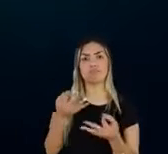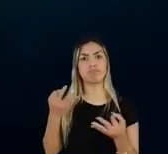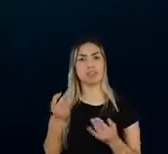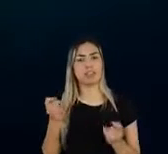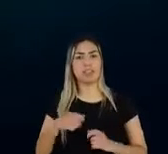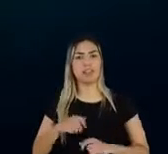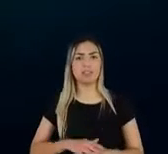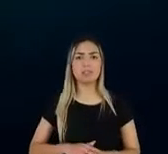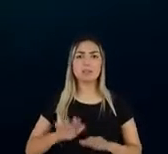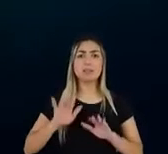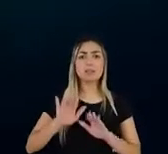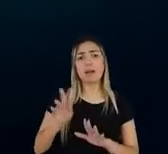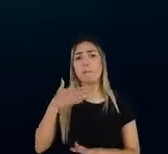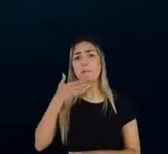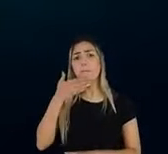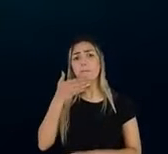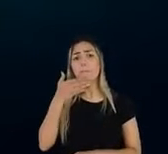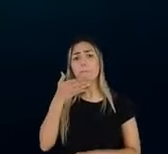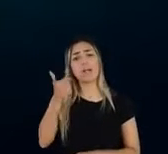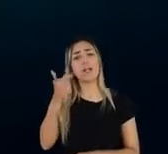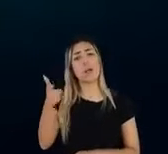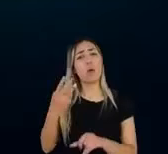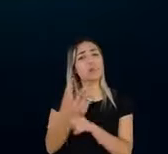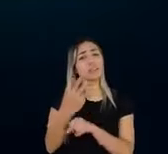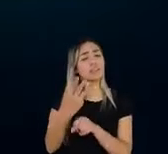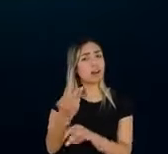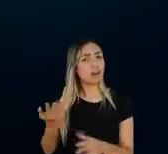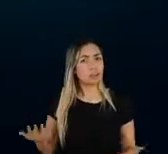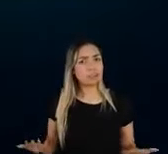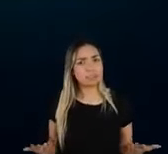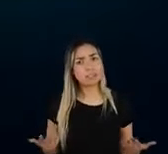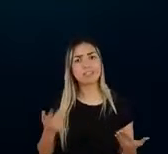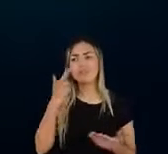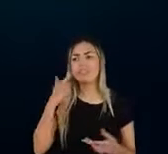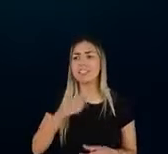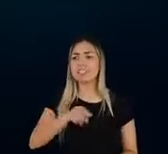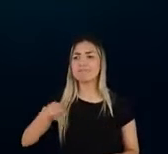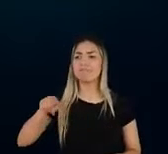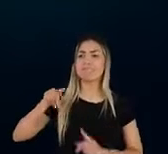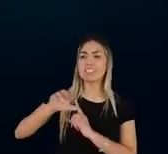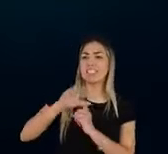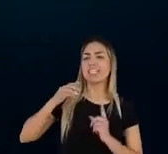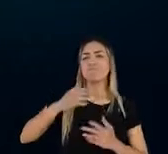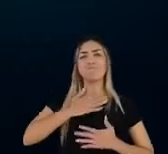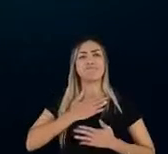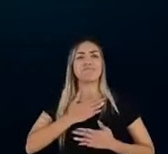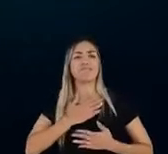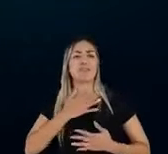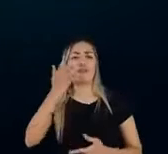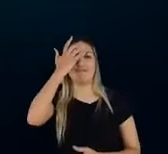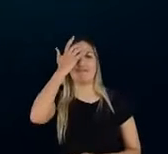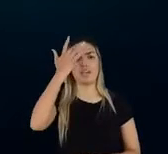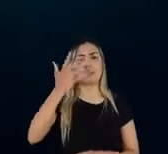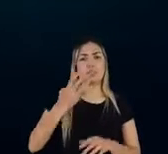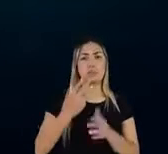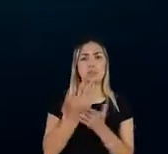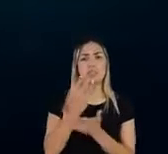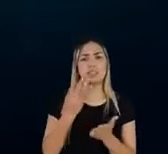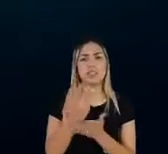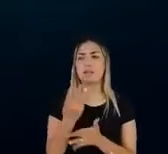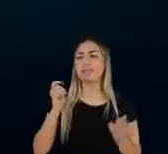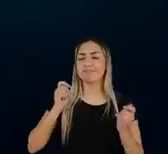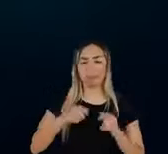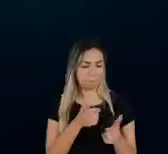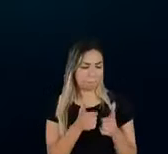WhatsApp para falar comigo ótimo eu já descobriu qual o canal seu cliente possa de falar isso aí confortável né enquanto ele tá falando com a mãe dele que o